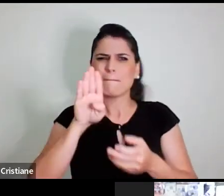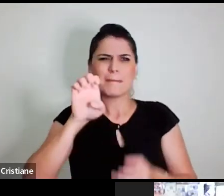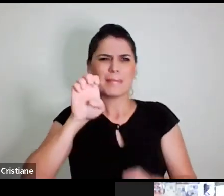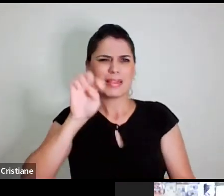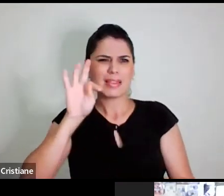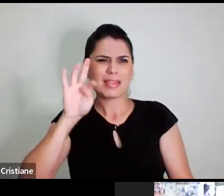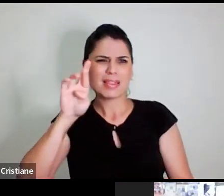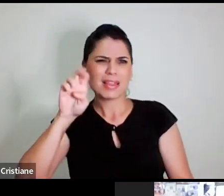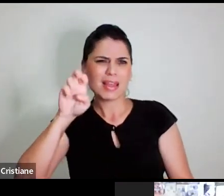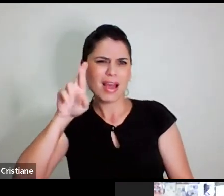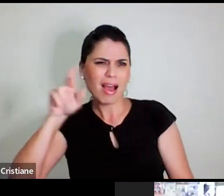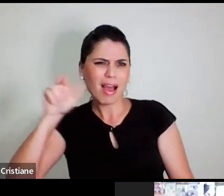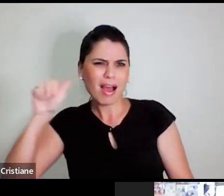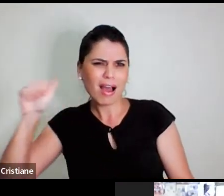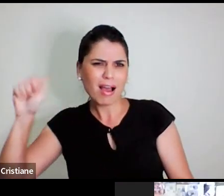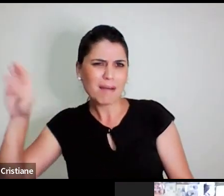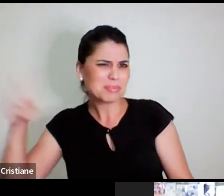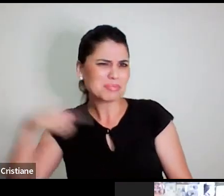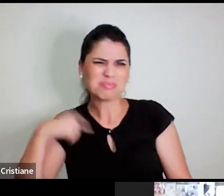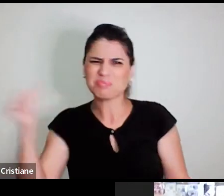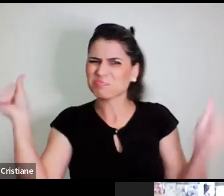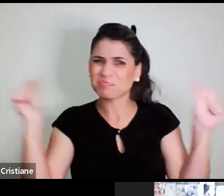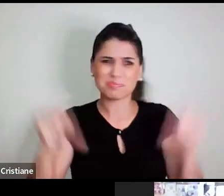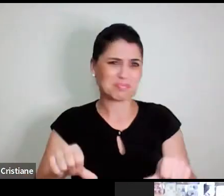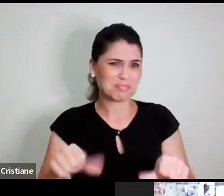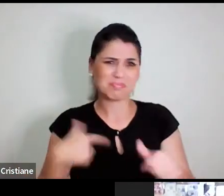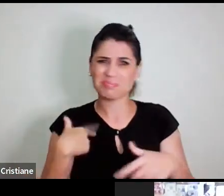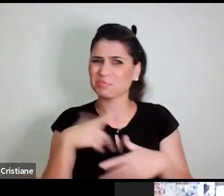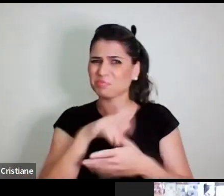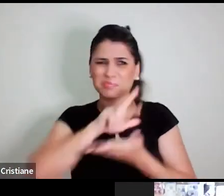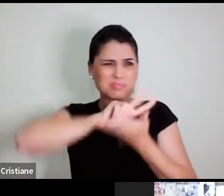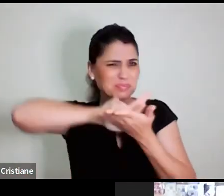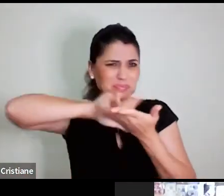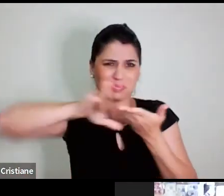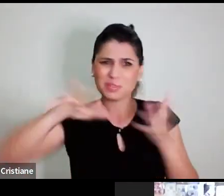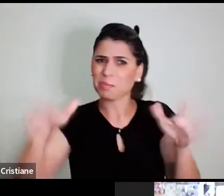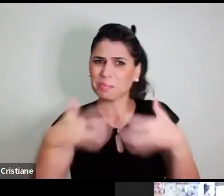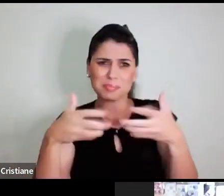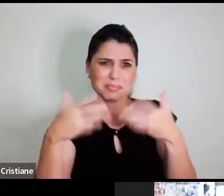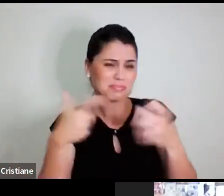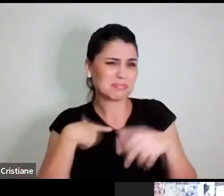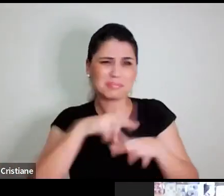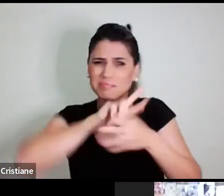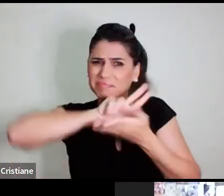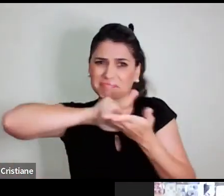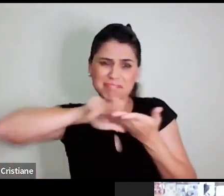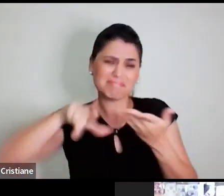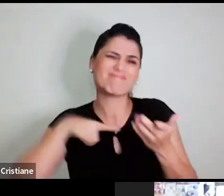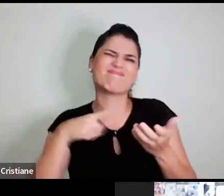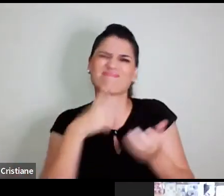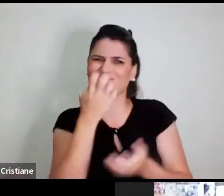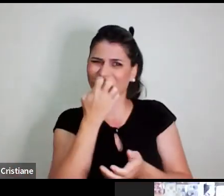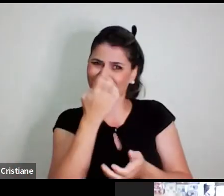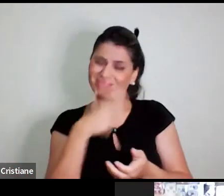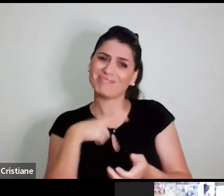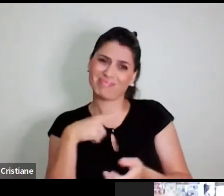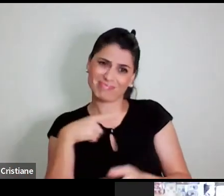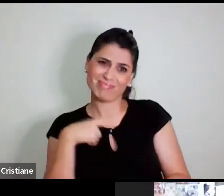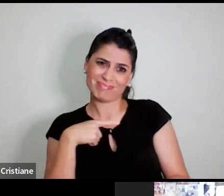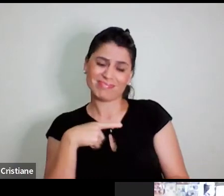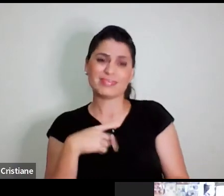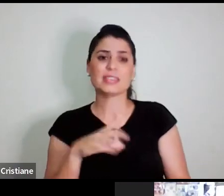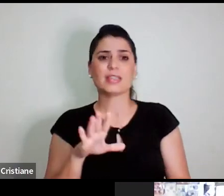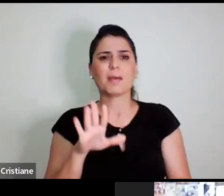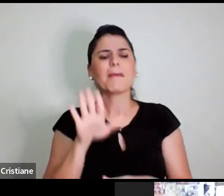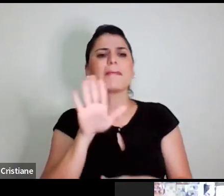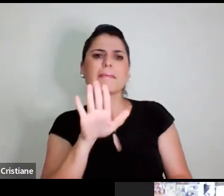dava. Em produto industrializado, os produtos industrializados, você tinha uma alergia. Como era essa alergia?